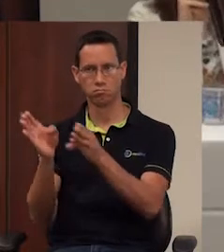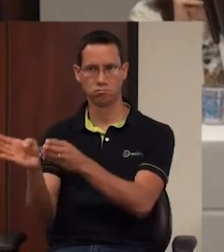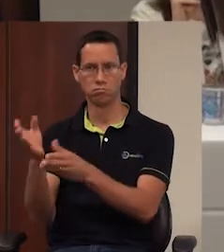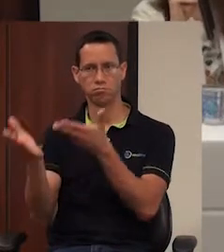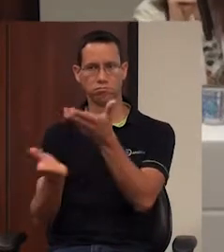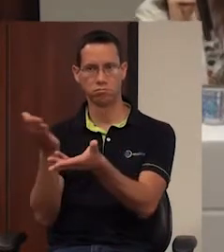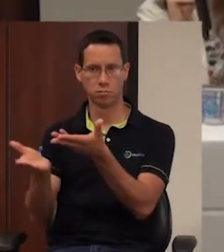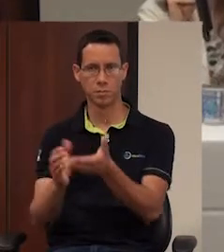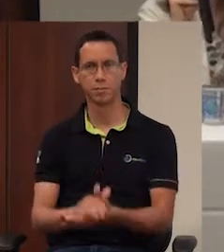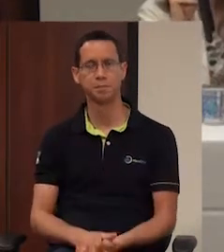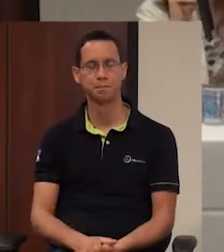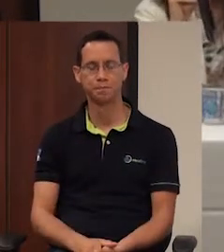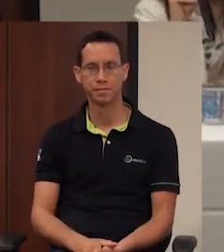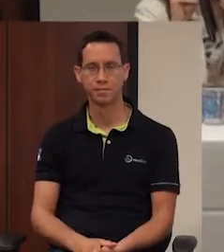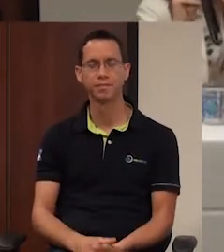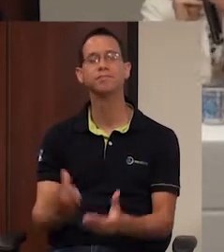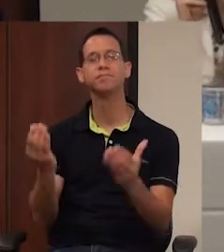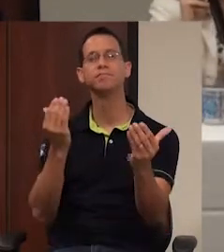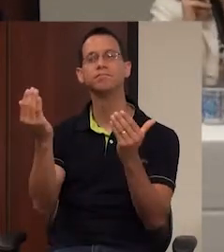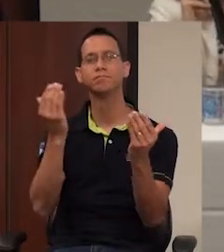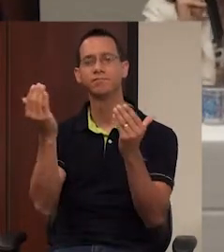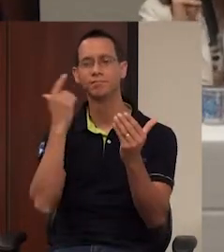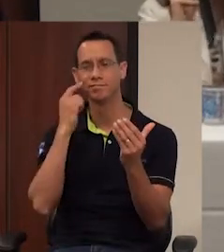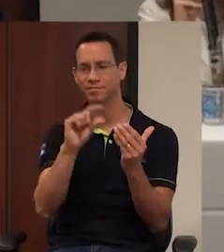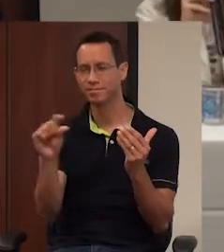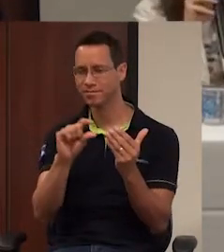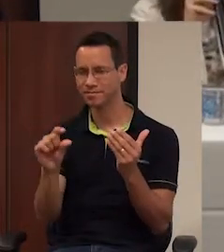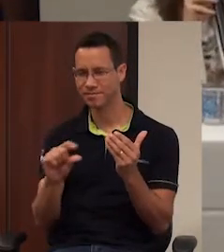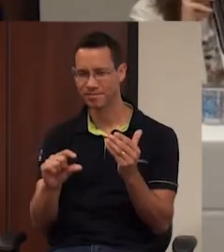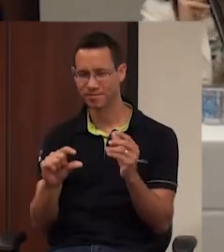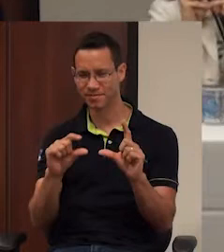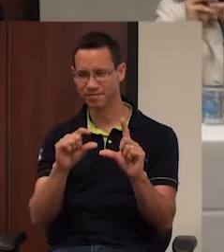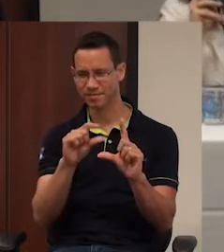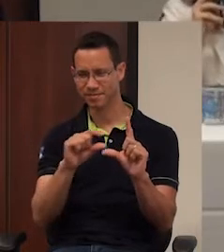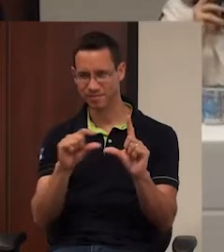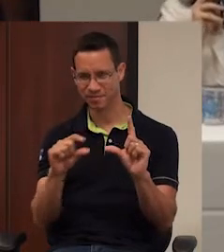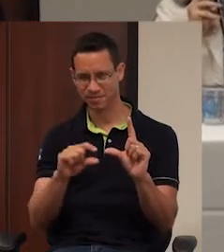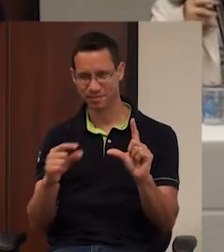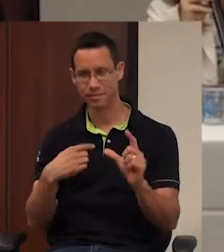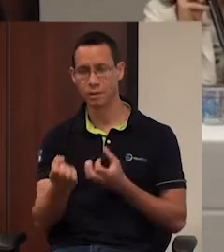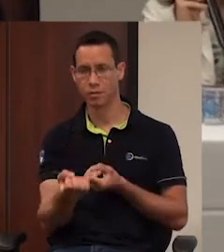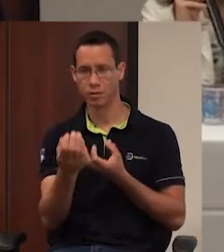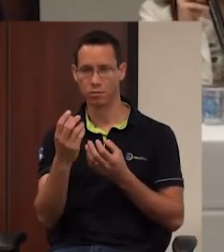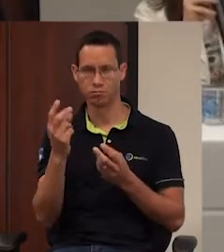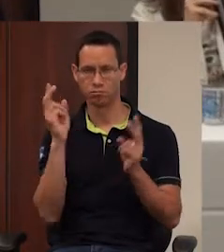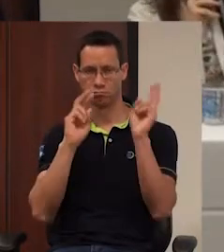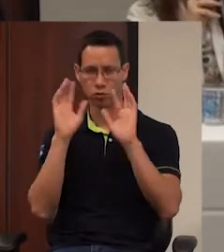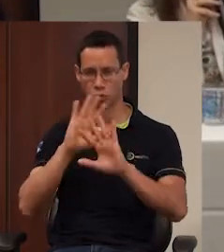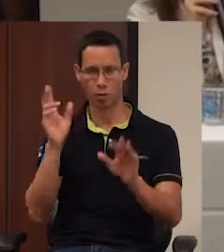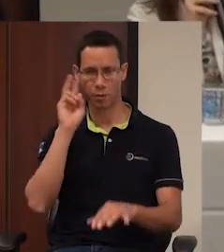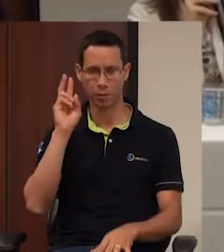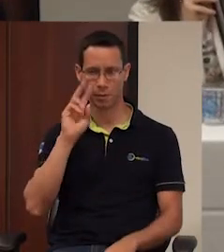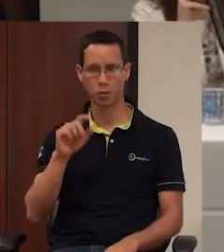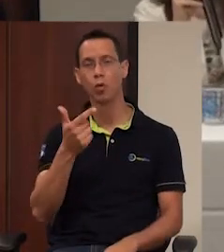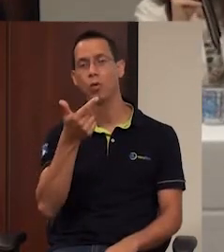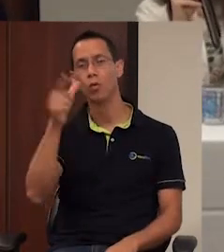tratamento. O que é interessante? Se a gente comparar isso, eu pus em letras bem pequenininhas ali embaixo, mas eu queria lembrar dos dados. Teve um outro estudo que